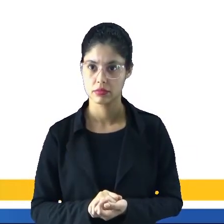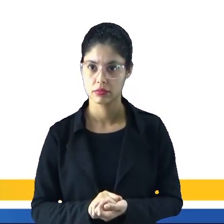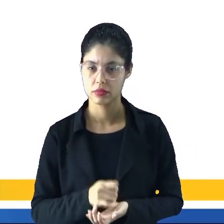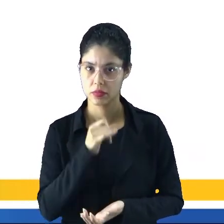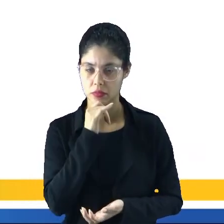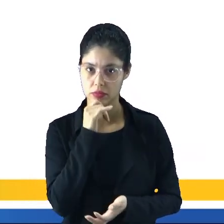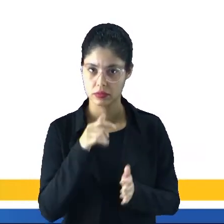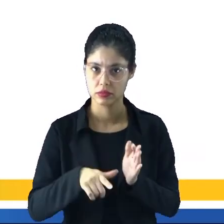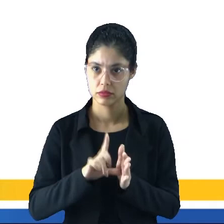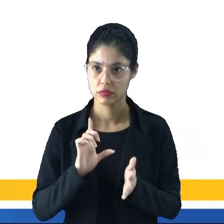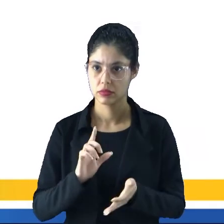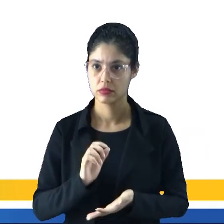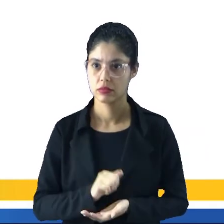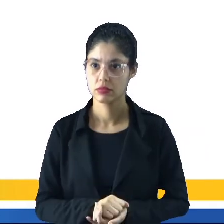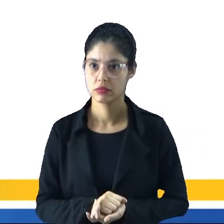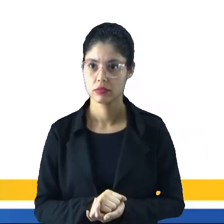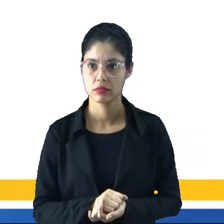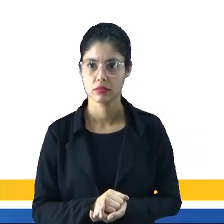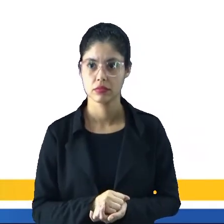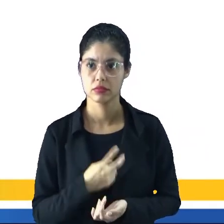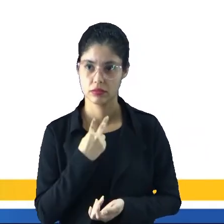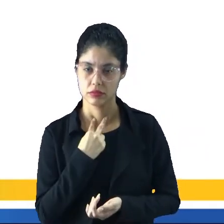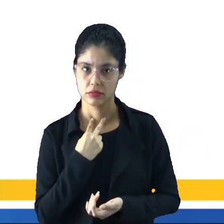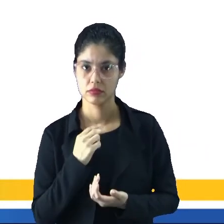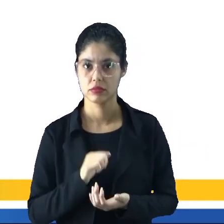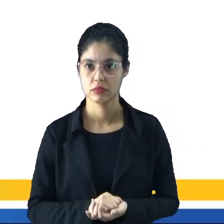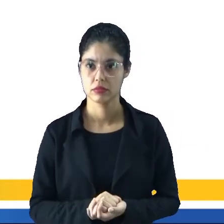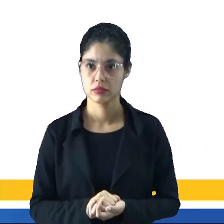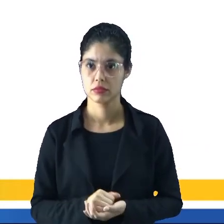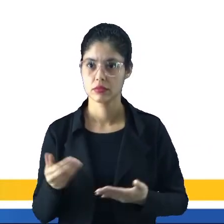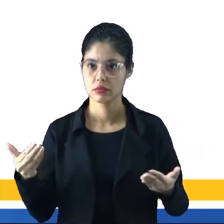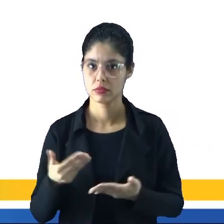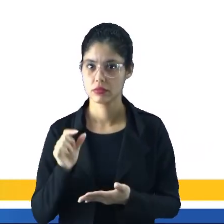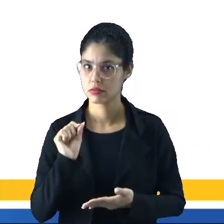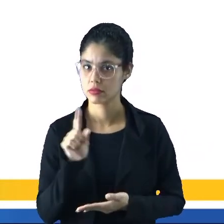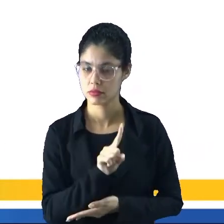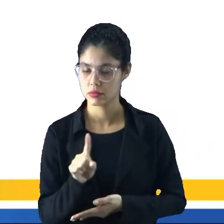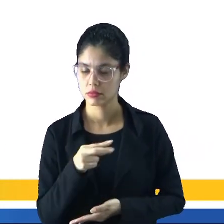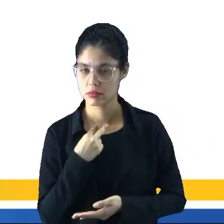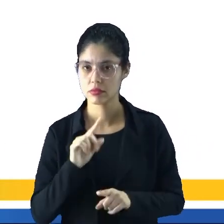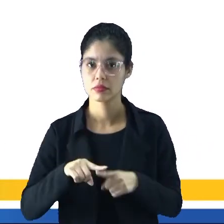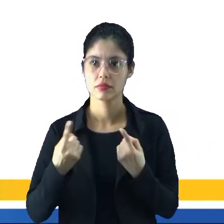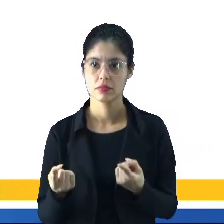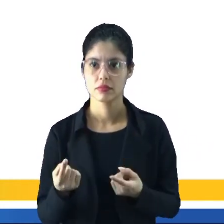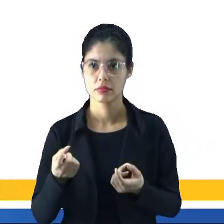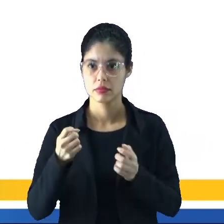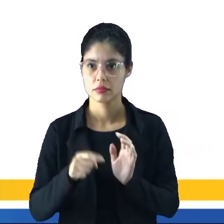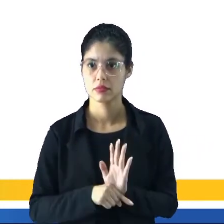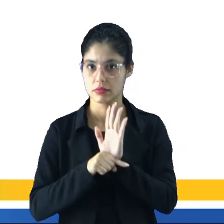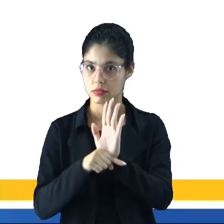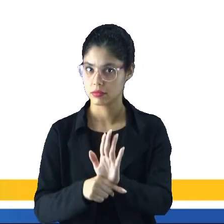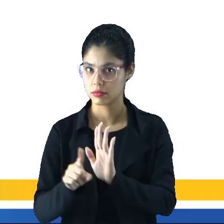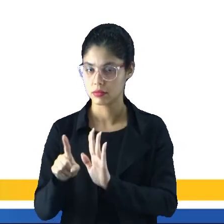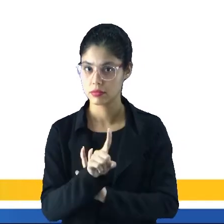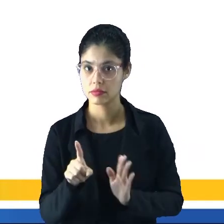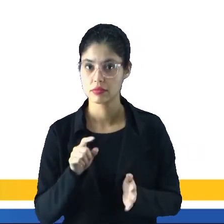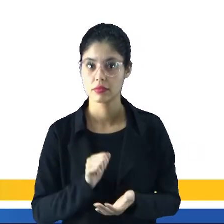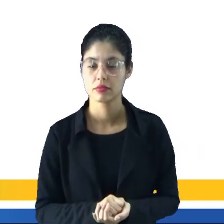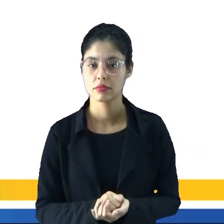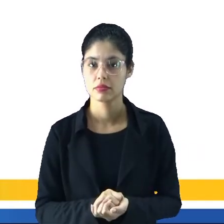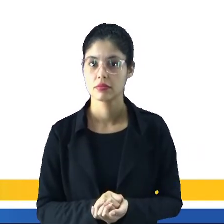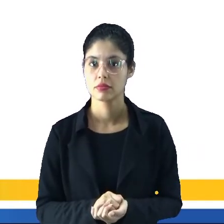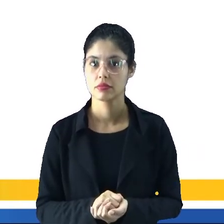no exemplo anterior era ocupado. Aqui não é ocupado, mas não está disponível não, ele